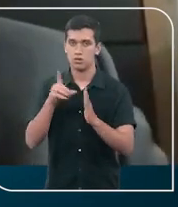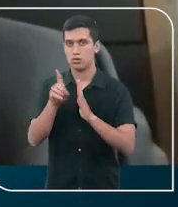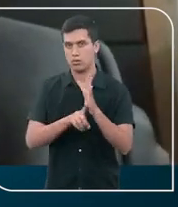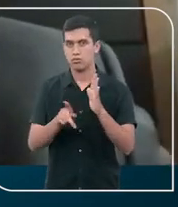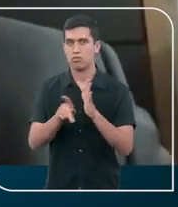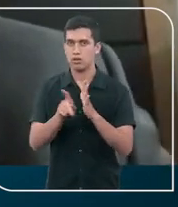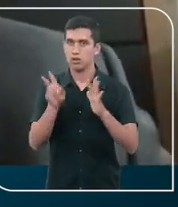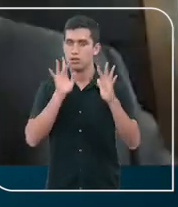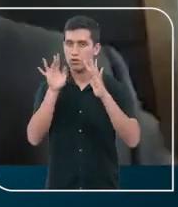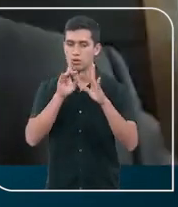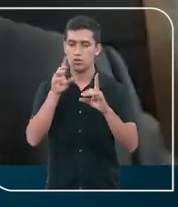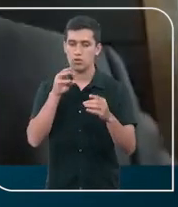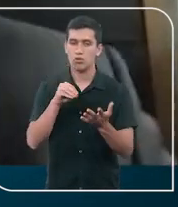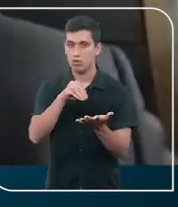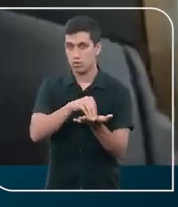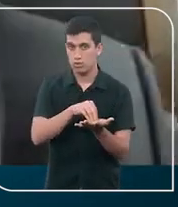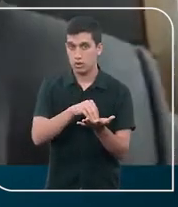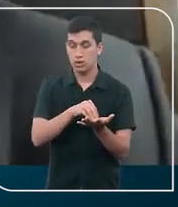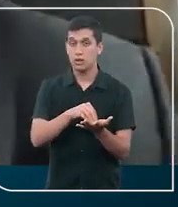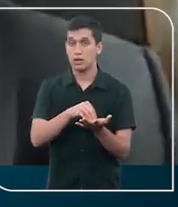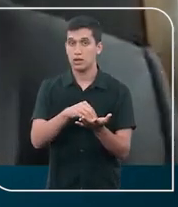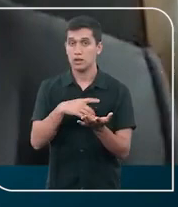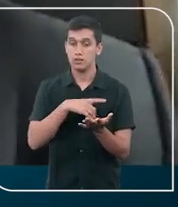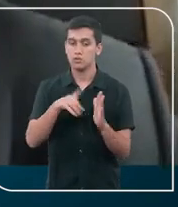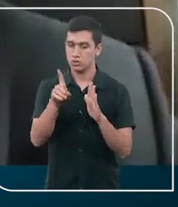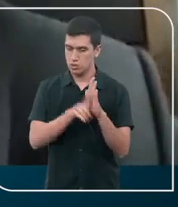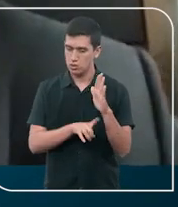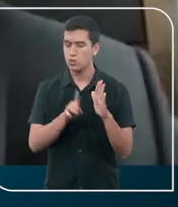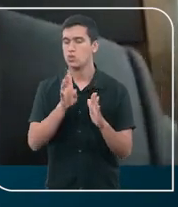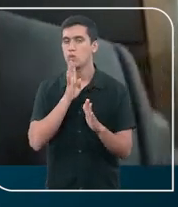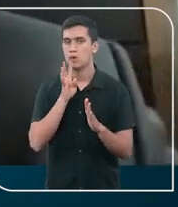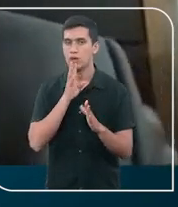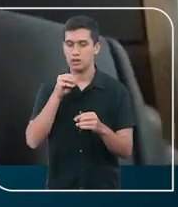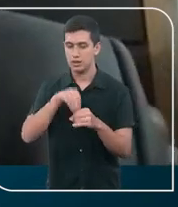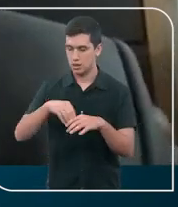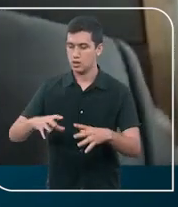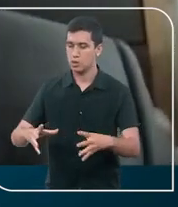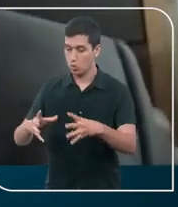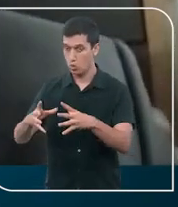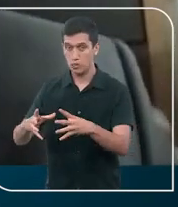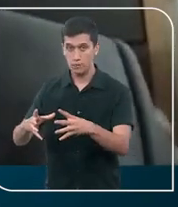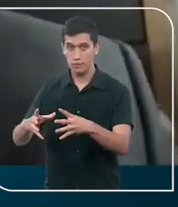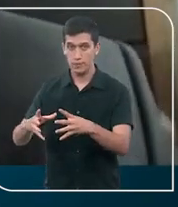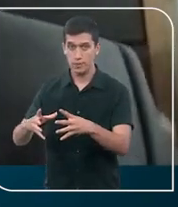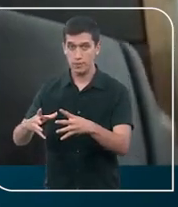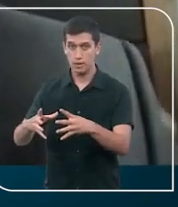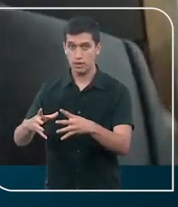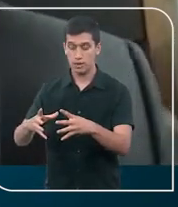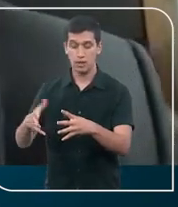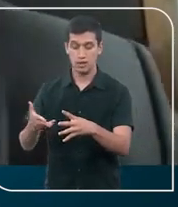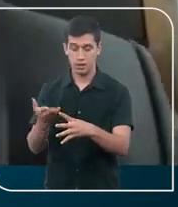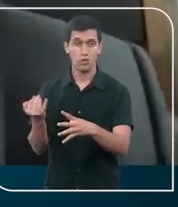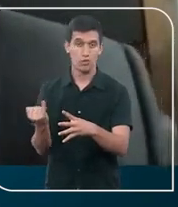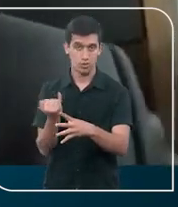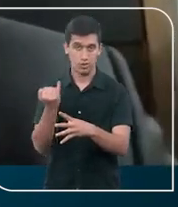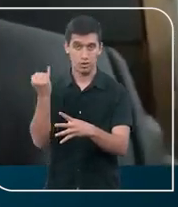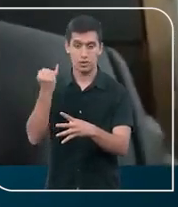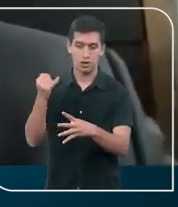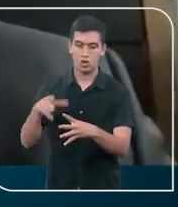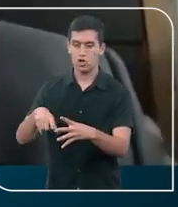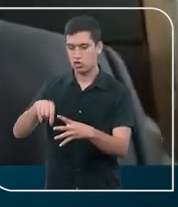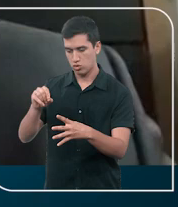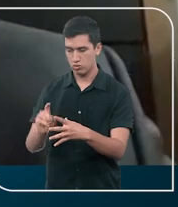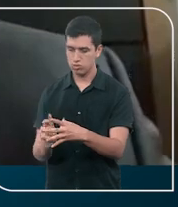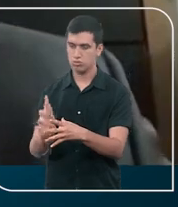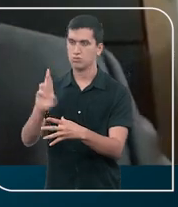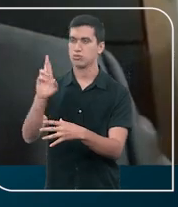ficção lá de Savigny, o direito reconhece nesse grupo a sua importância e o personifica. Em